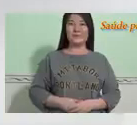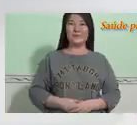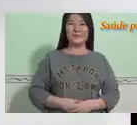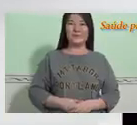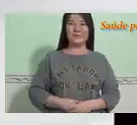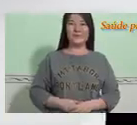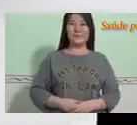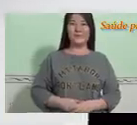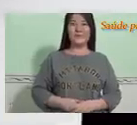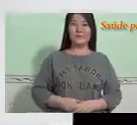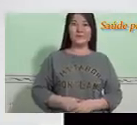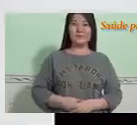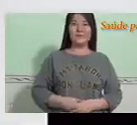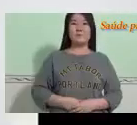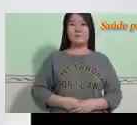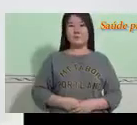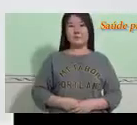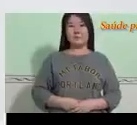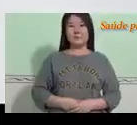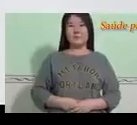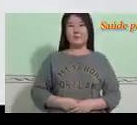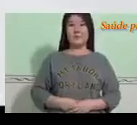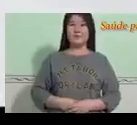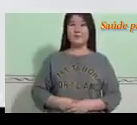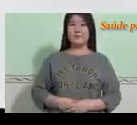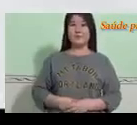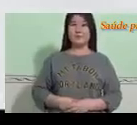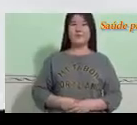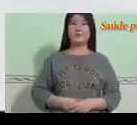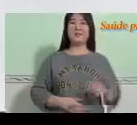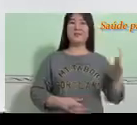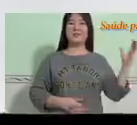Veja o que fazer no vídeo a seguir, dois pontos,